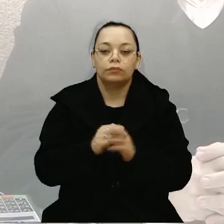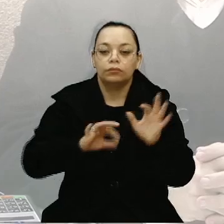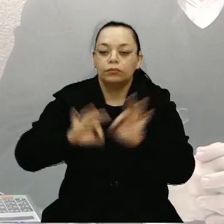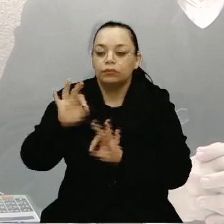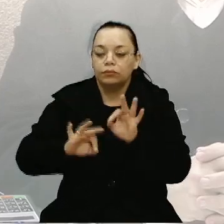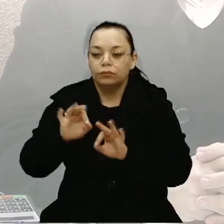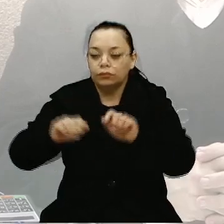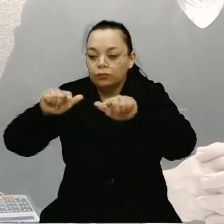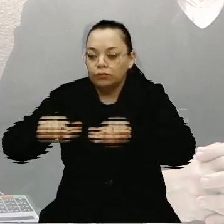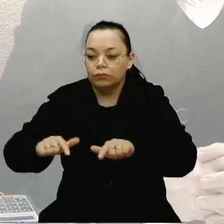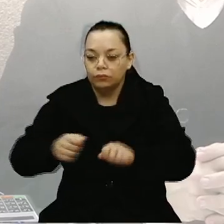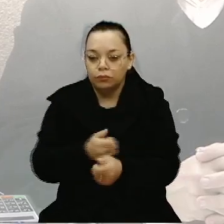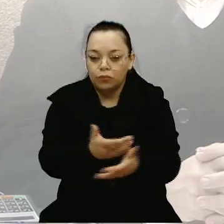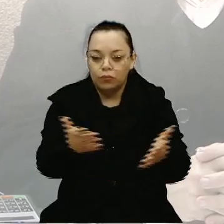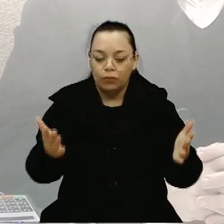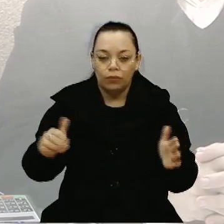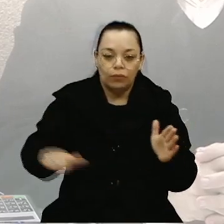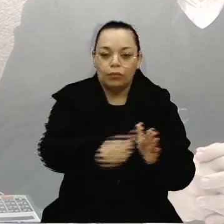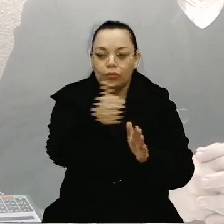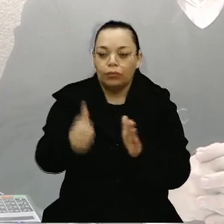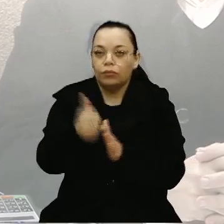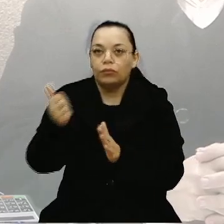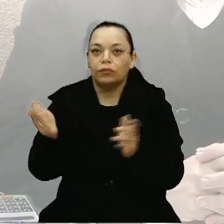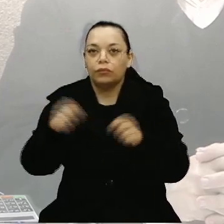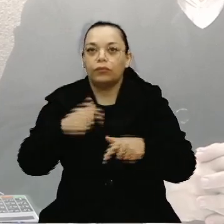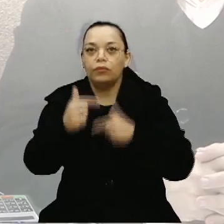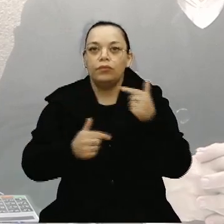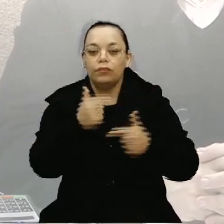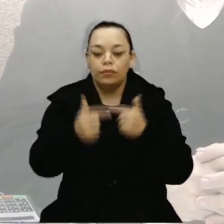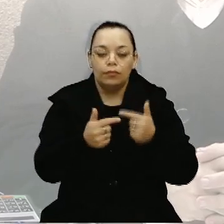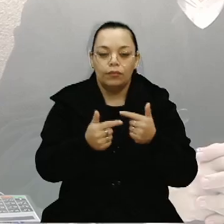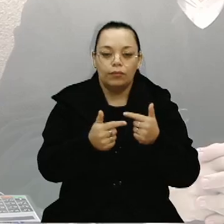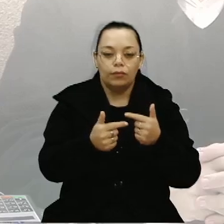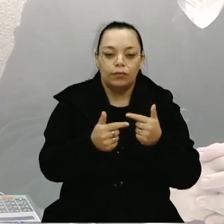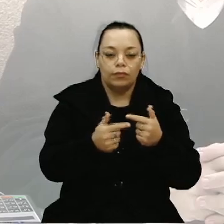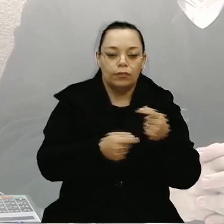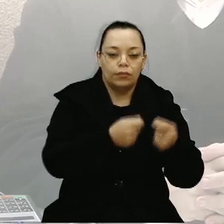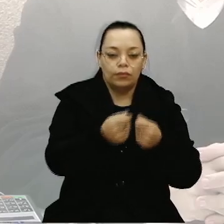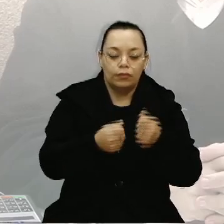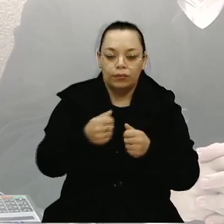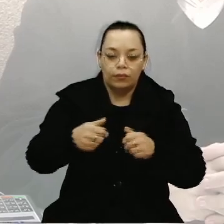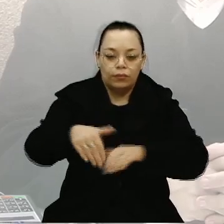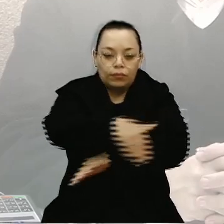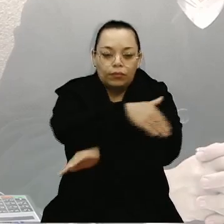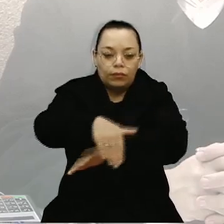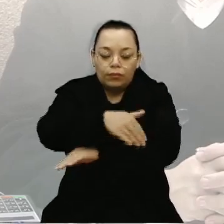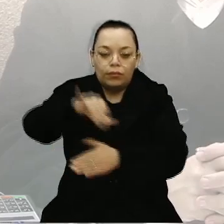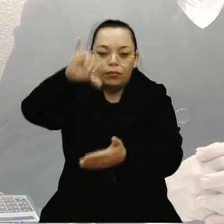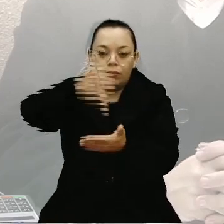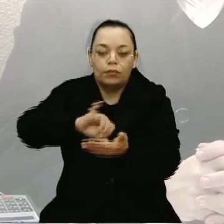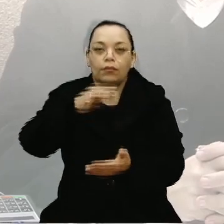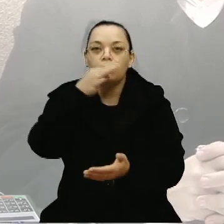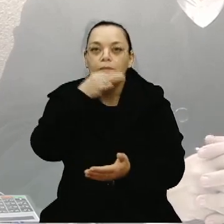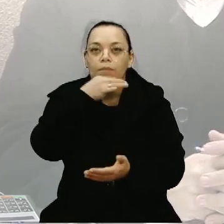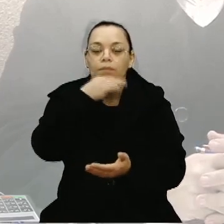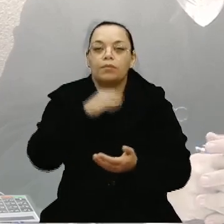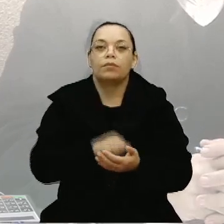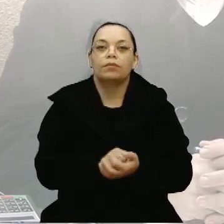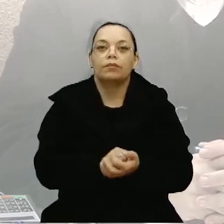reorganização do espaço urbano e melhoria das condições de trabalho dos comerciantes ambulantes da região central de Caxias do